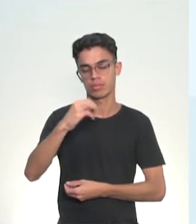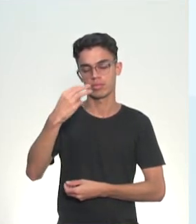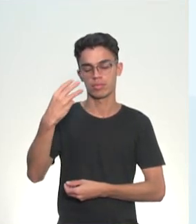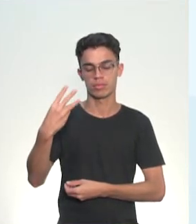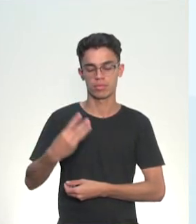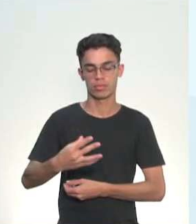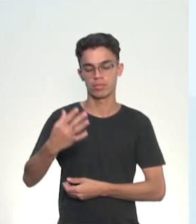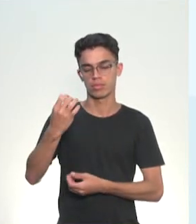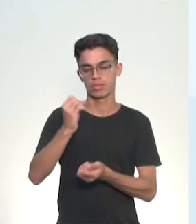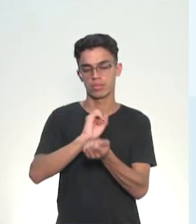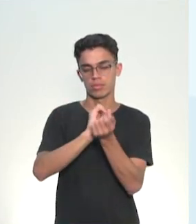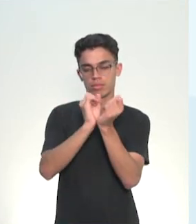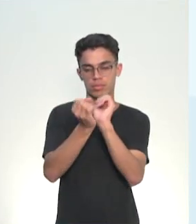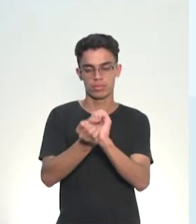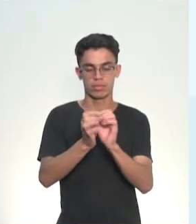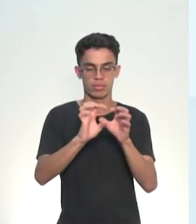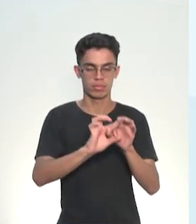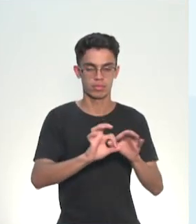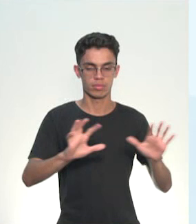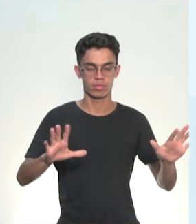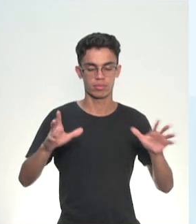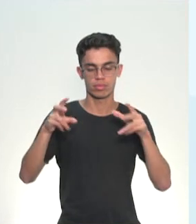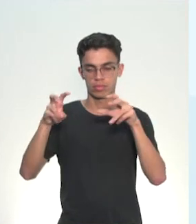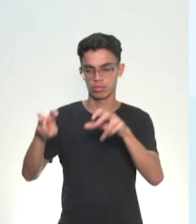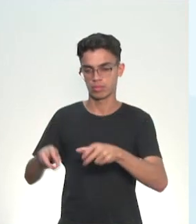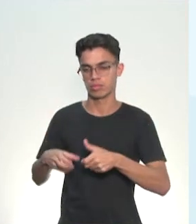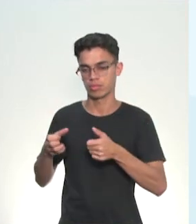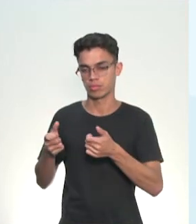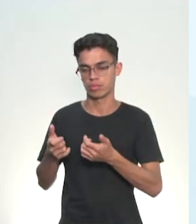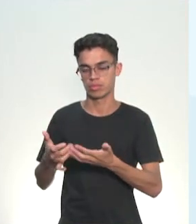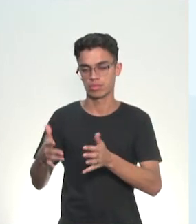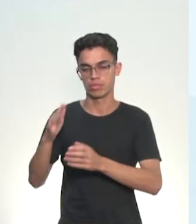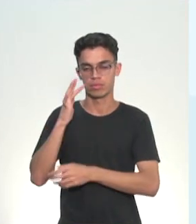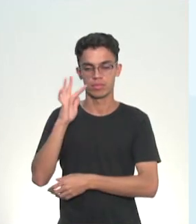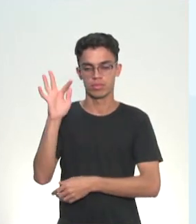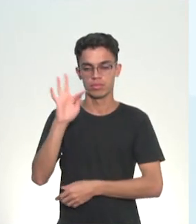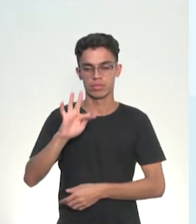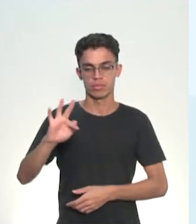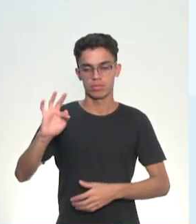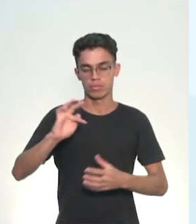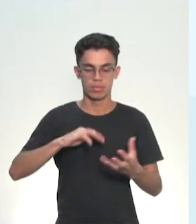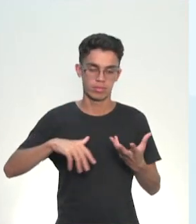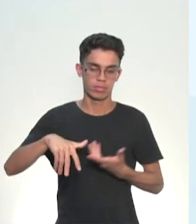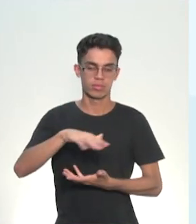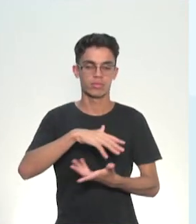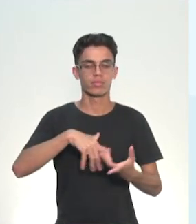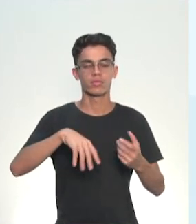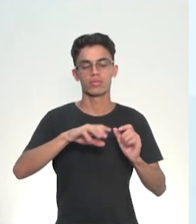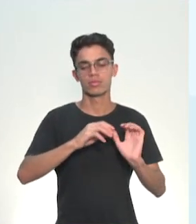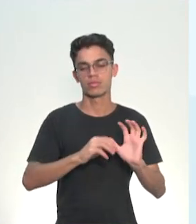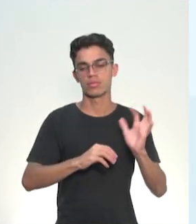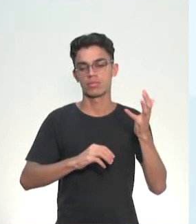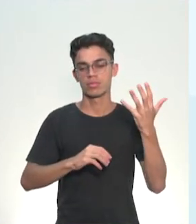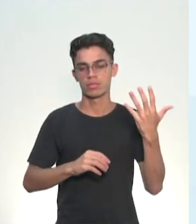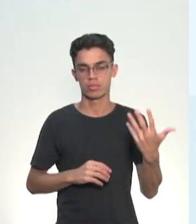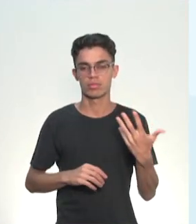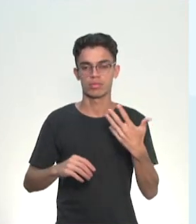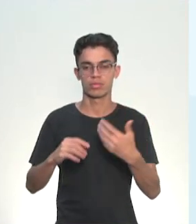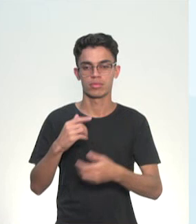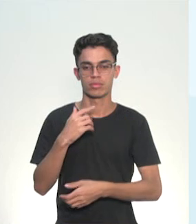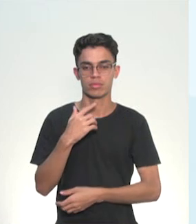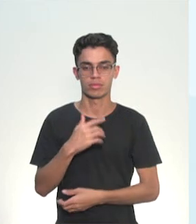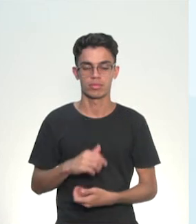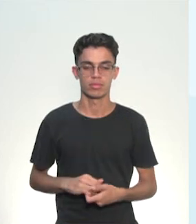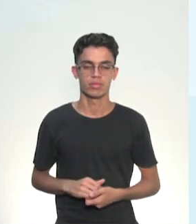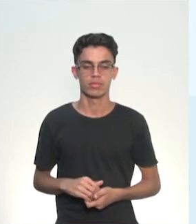libertação dos escravizados nas colônias francesas, e aí uma revolução se inicia. Toussaint de Louverture, que era